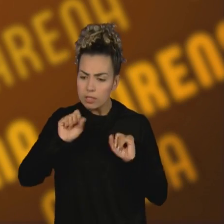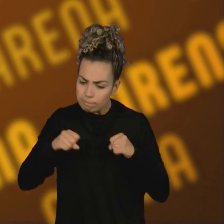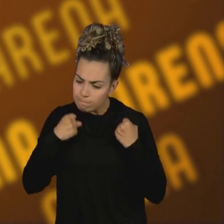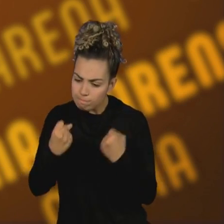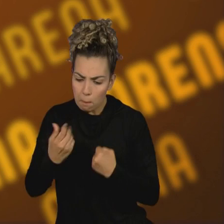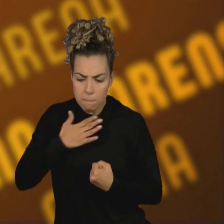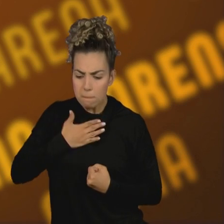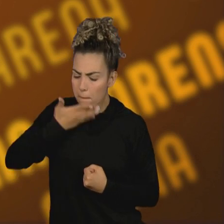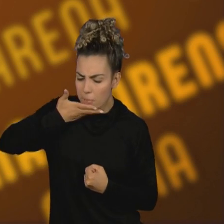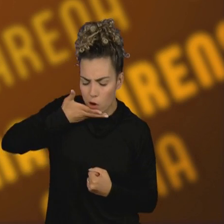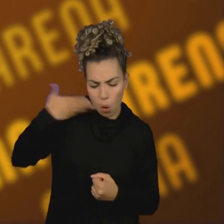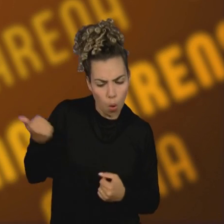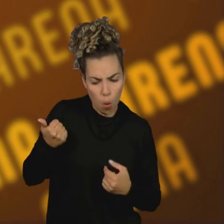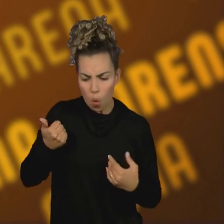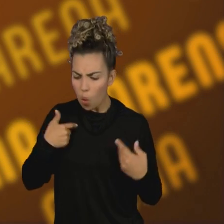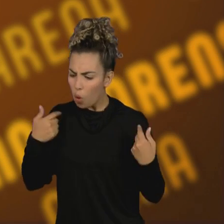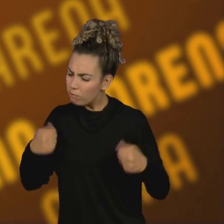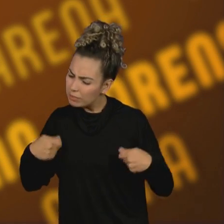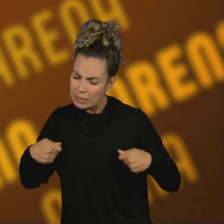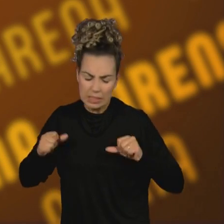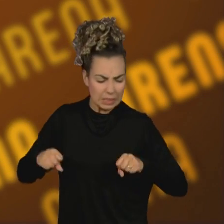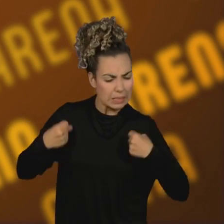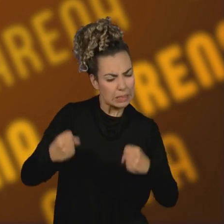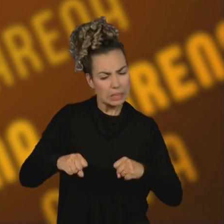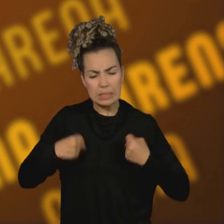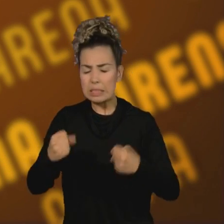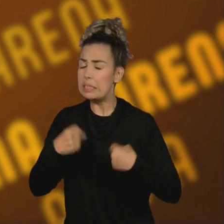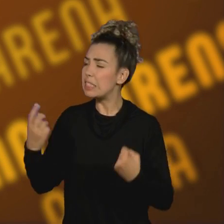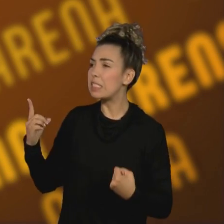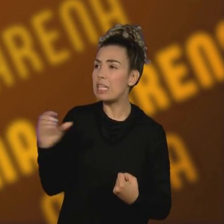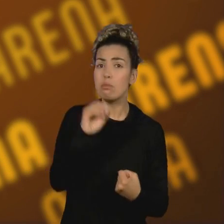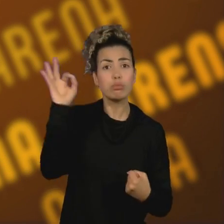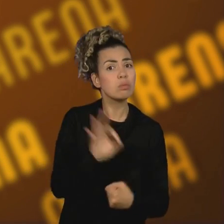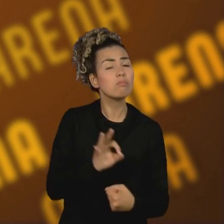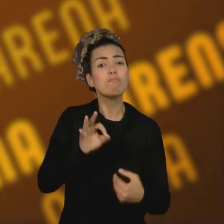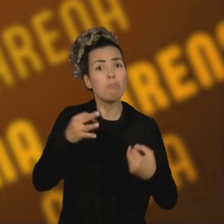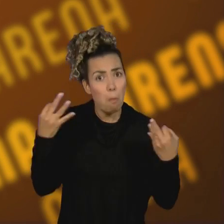sempre fazer tudo 100%. E consegue, né?